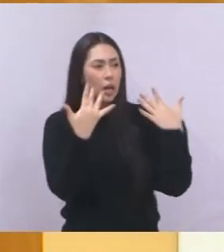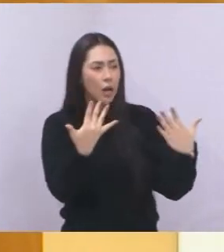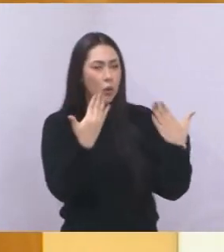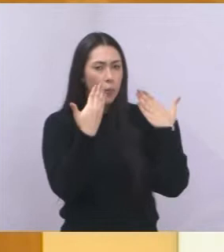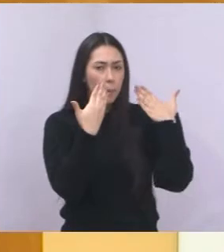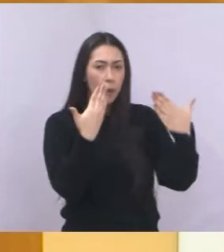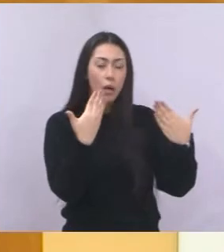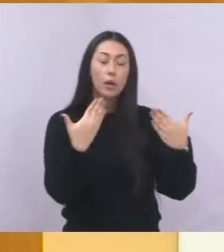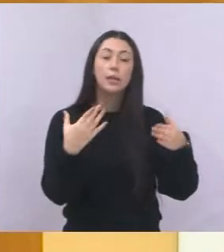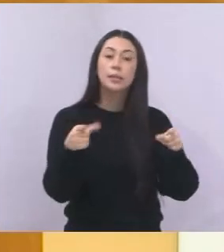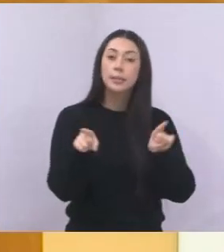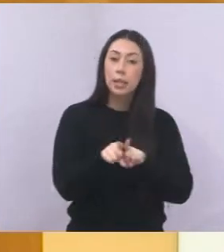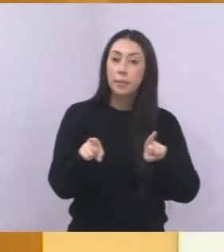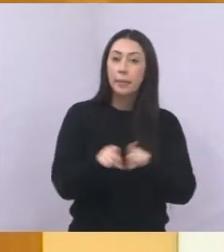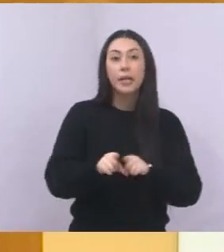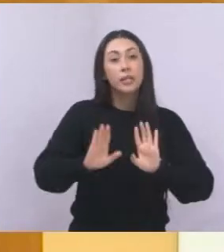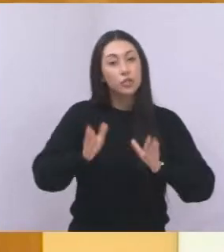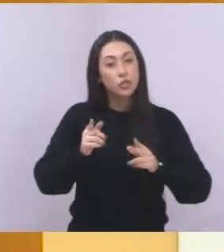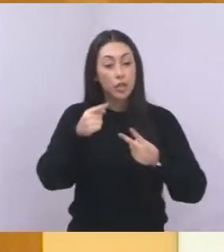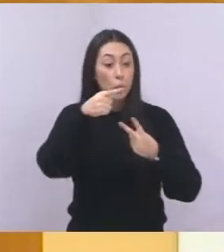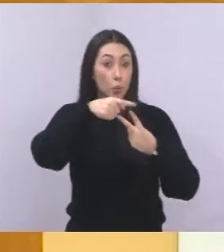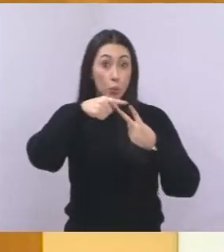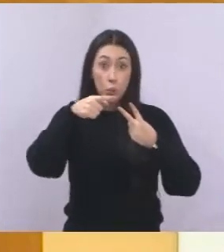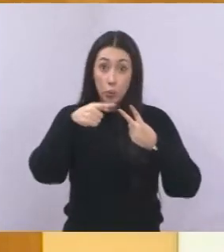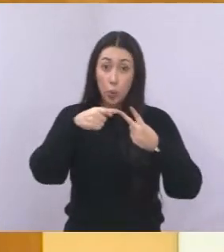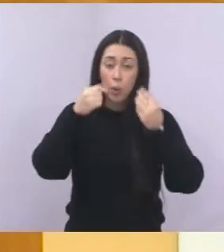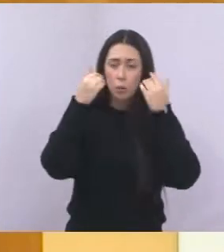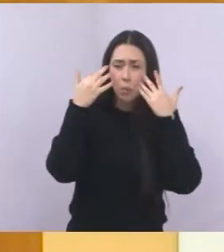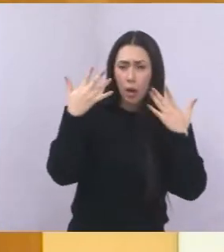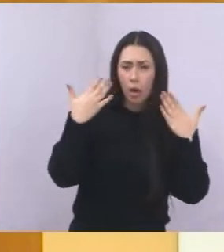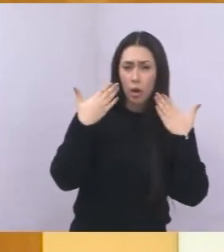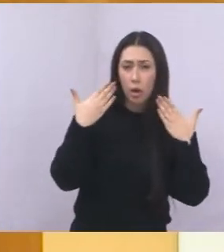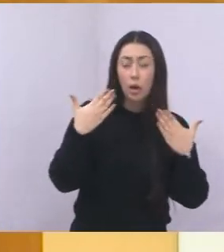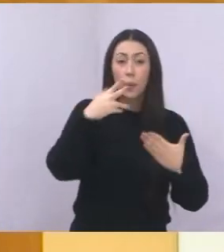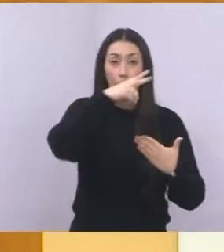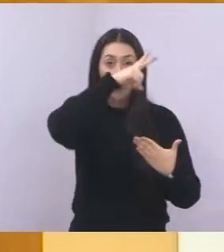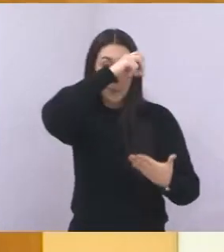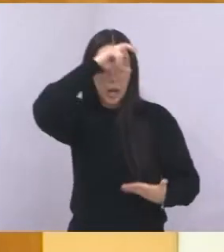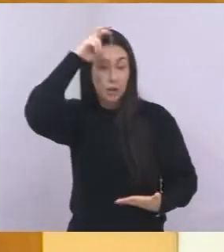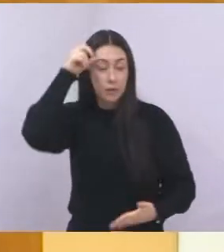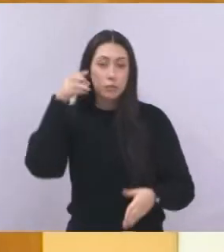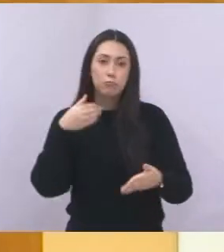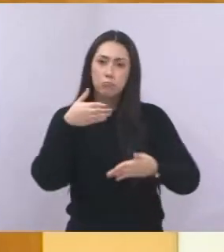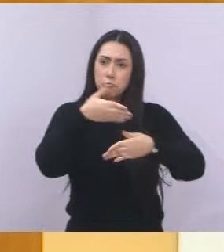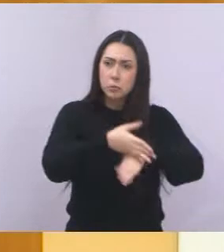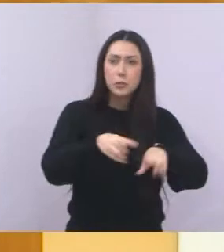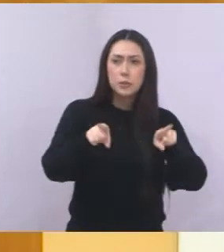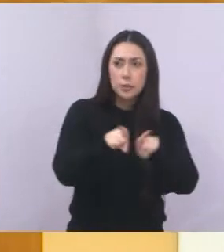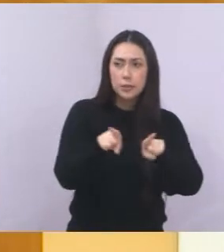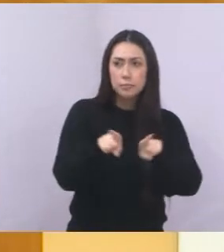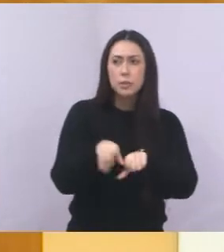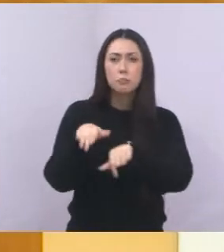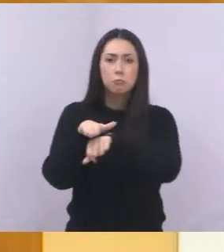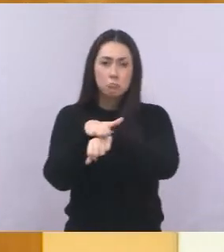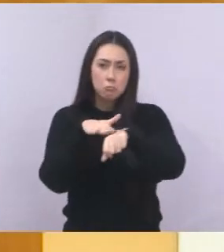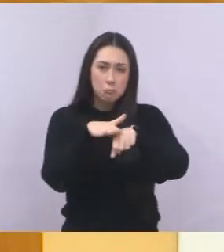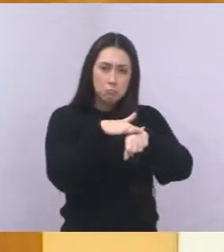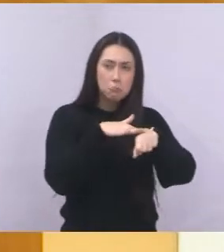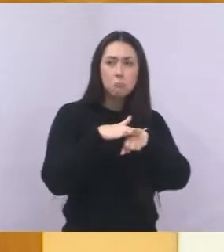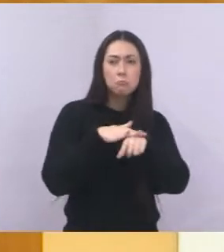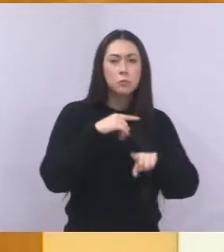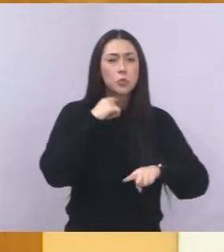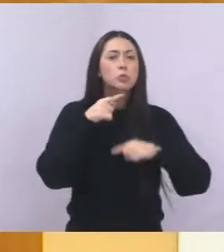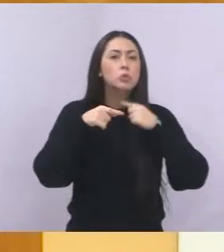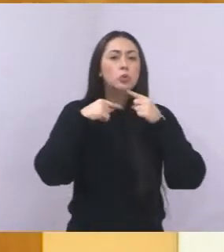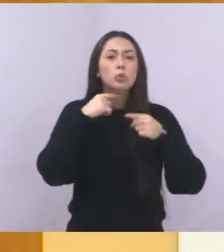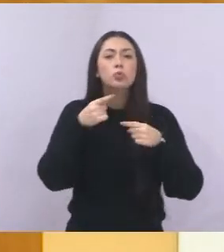falei anteriormente, 2 audiências públicas, na qual o prefeito participou dessa audiência pública, tirando as suas